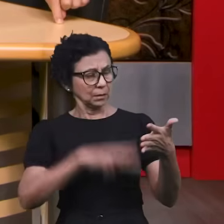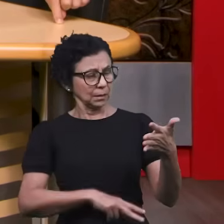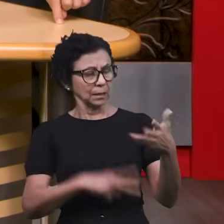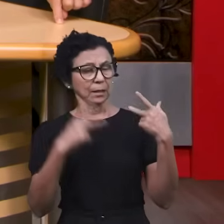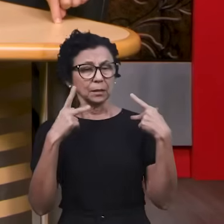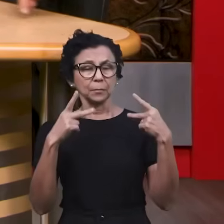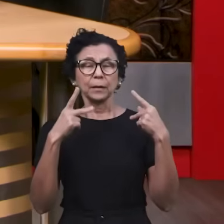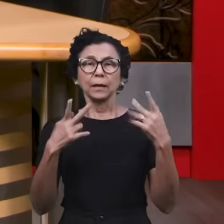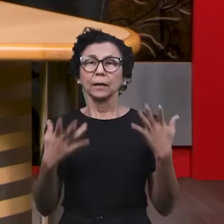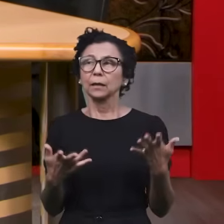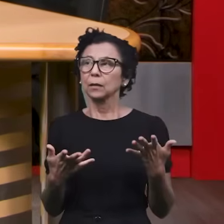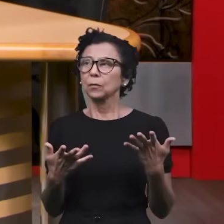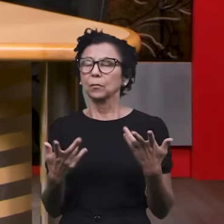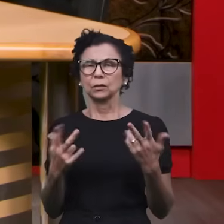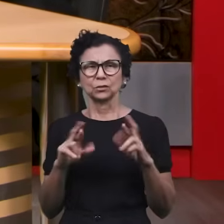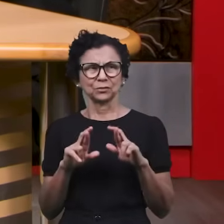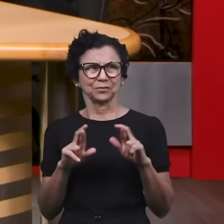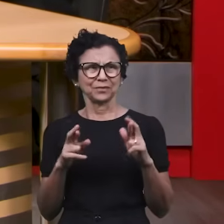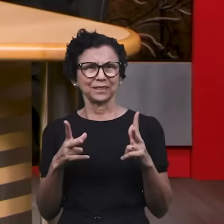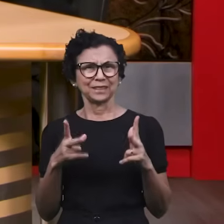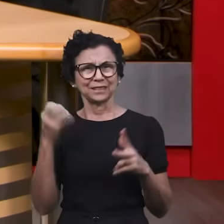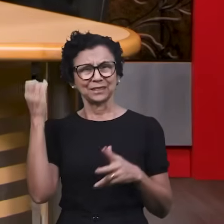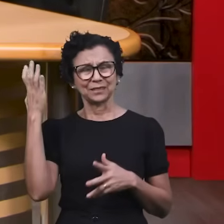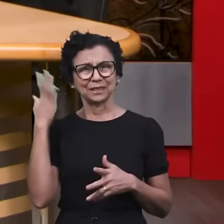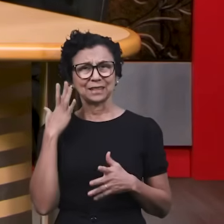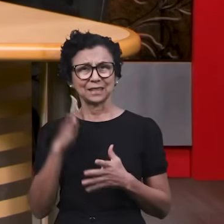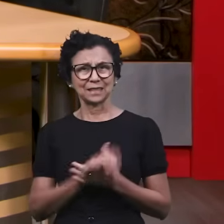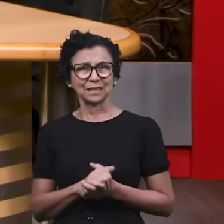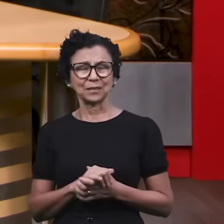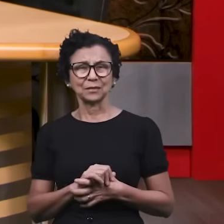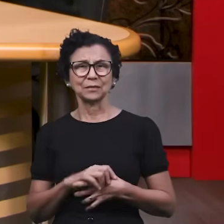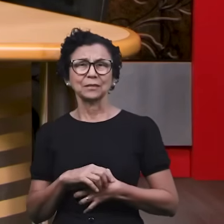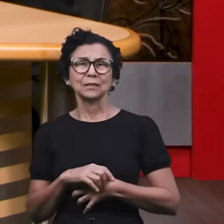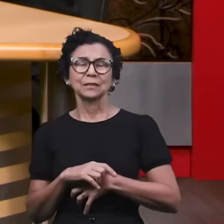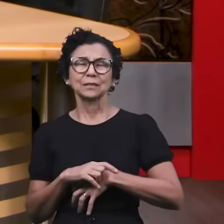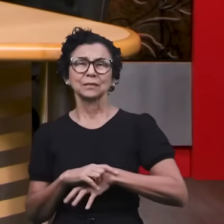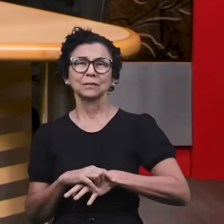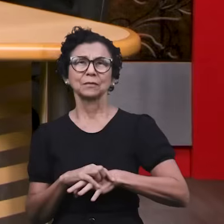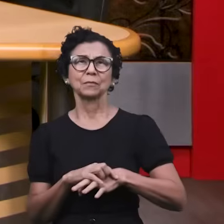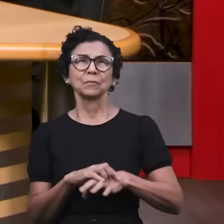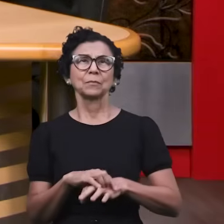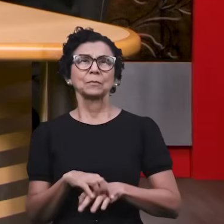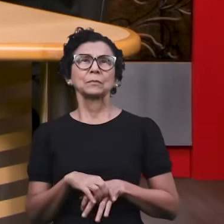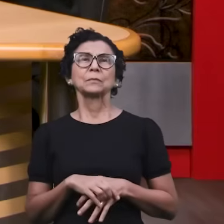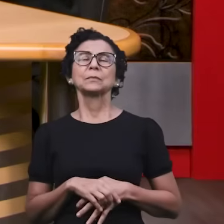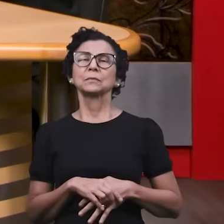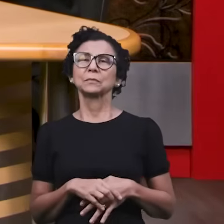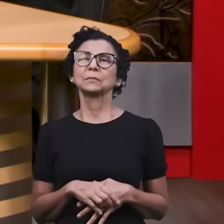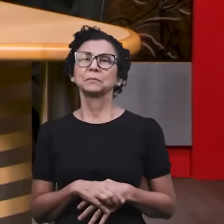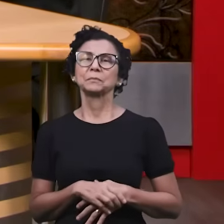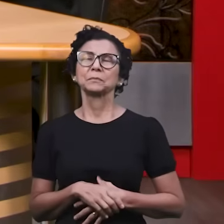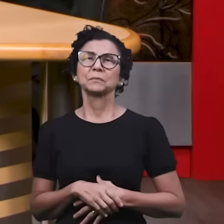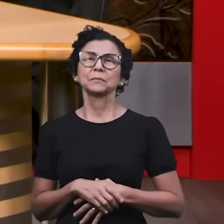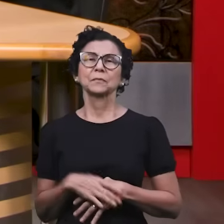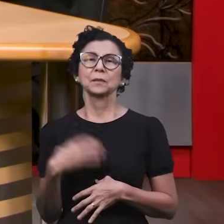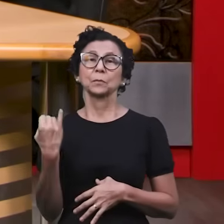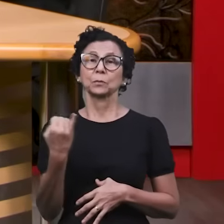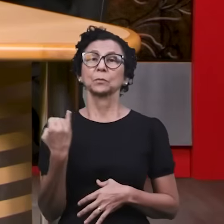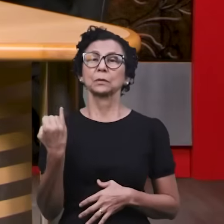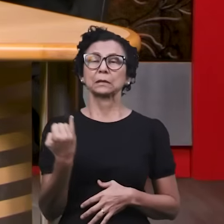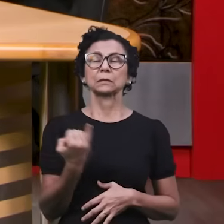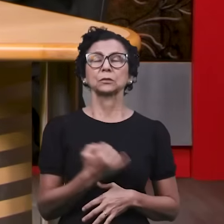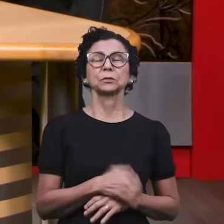há 5 anos atrás, você vem aqui hoje, lê o texto e tem uma revelação diferente no texto. Isso é uma riqueza muito grande. Isso é muito